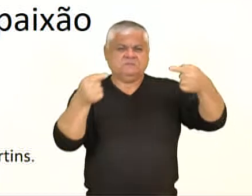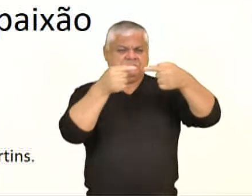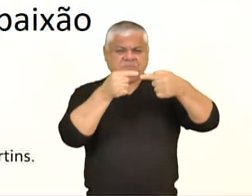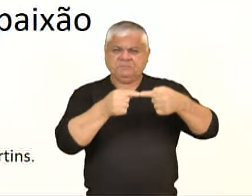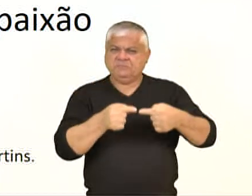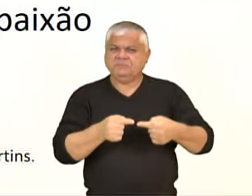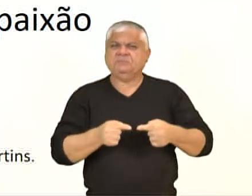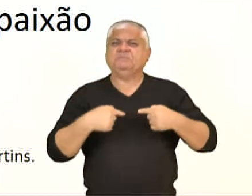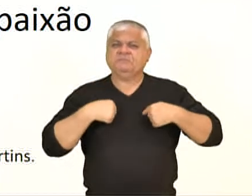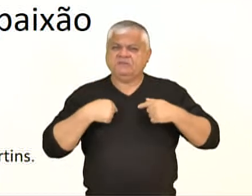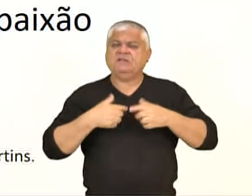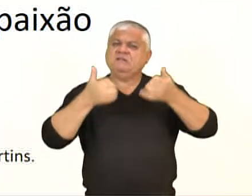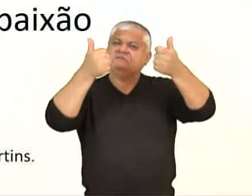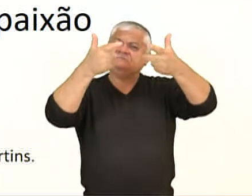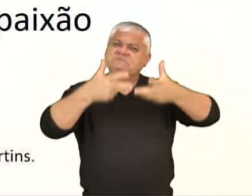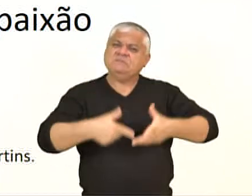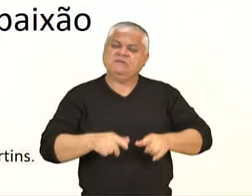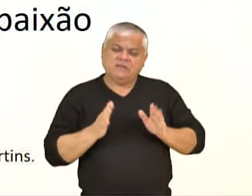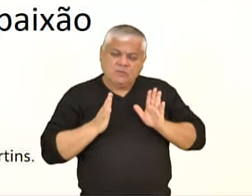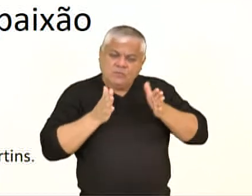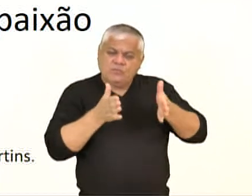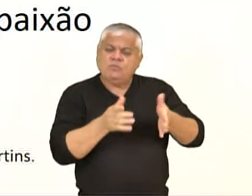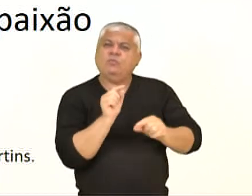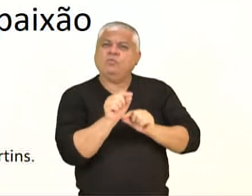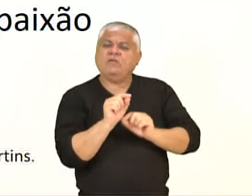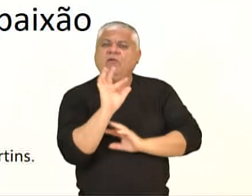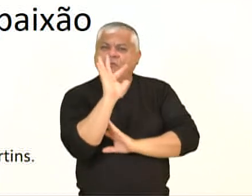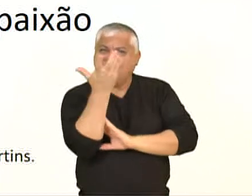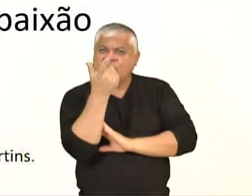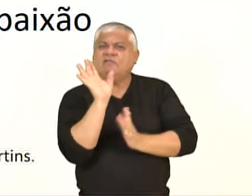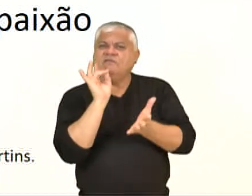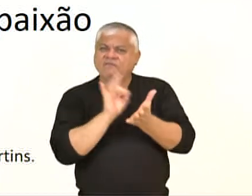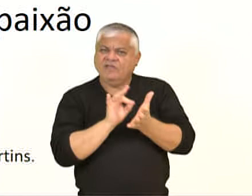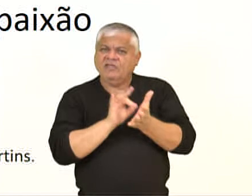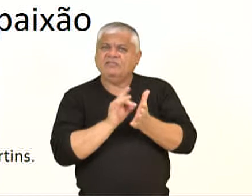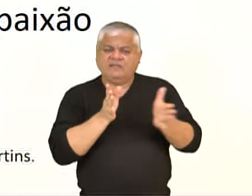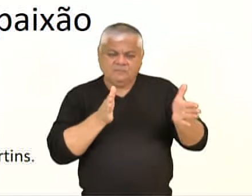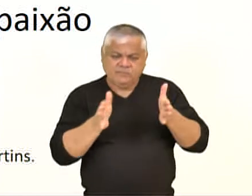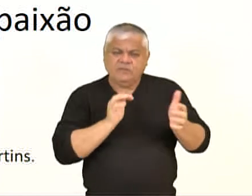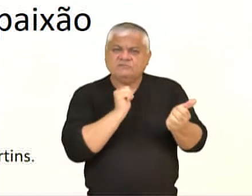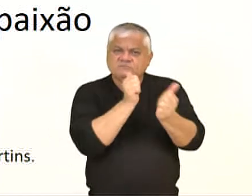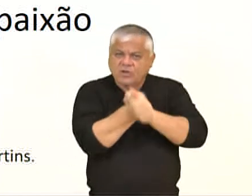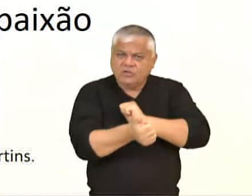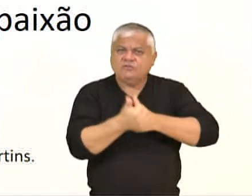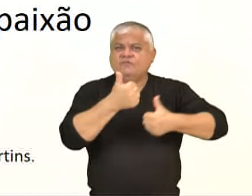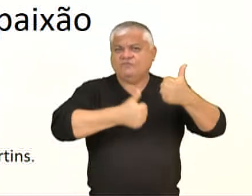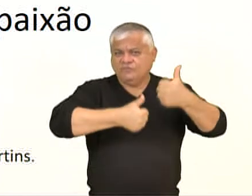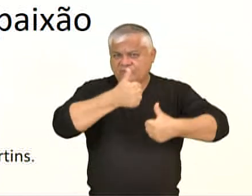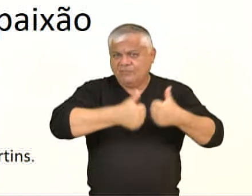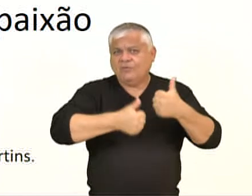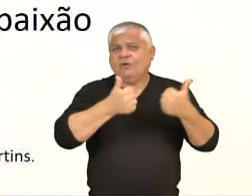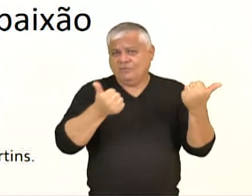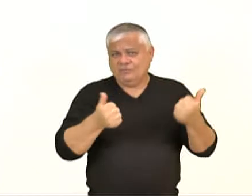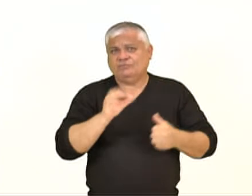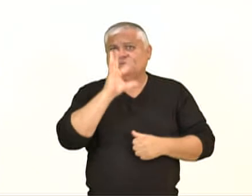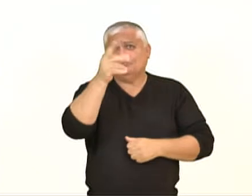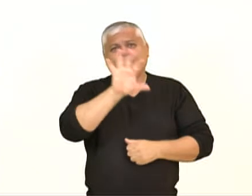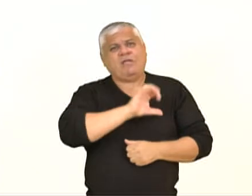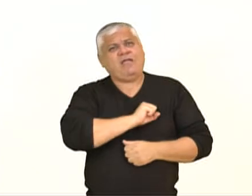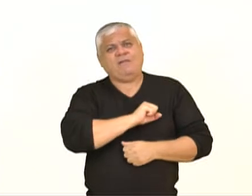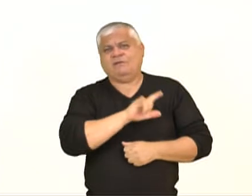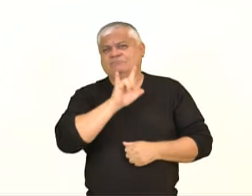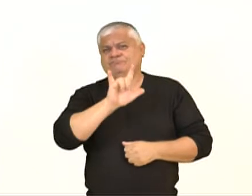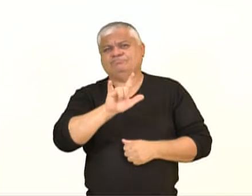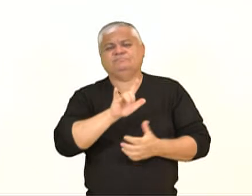sobre um problema que tem acontecido nas últimas décadas dentro do esporte, que é a nossa paixão nacional. Vamos